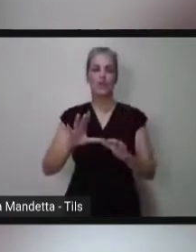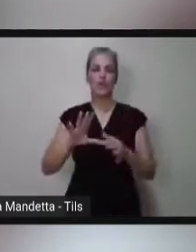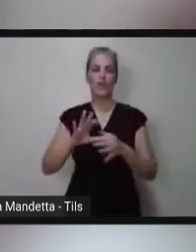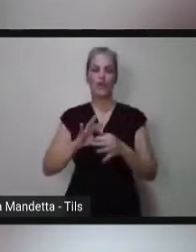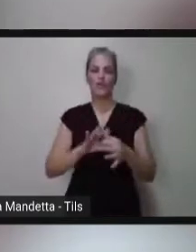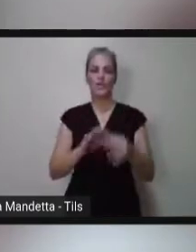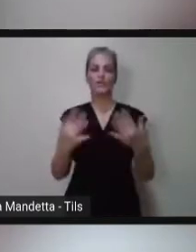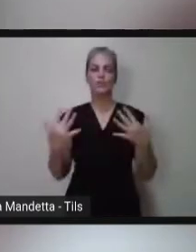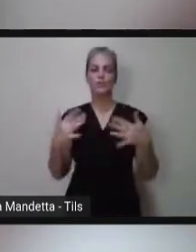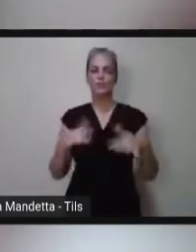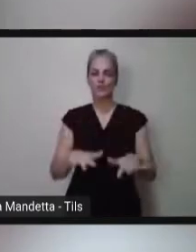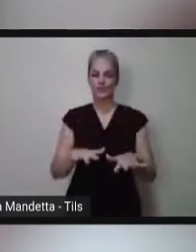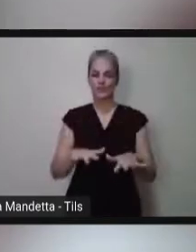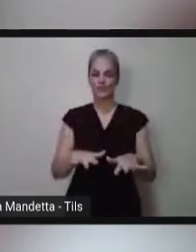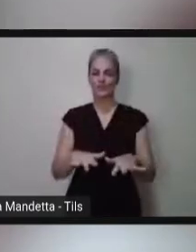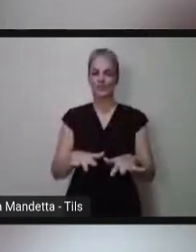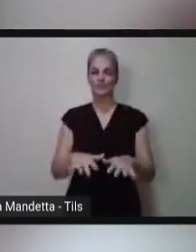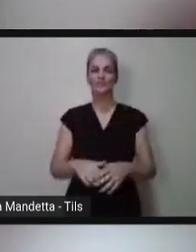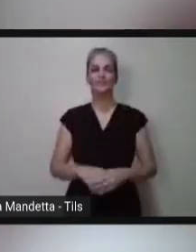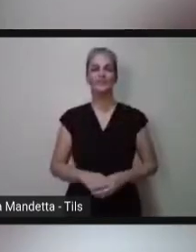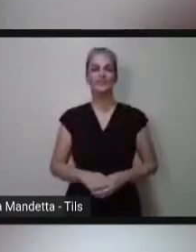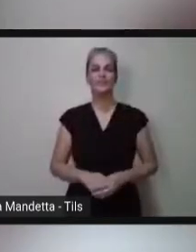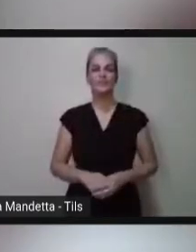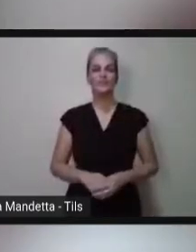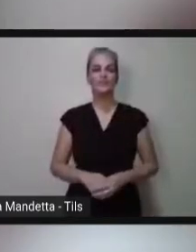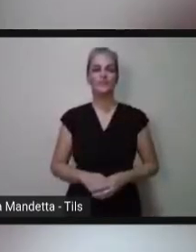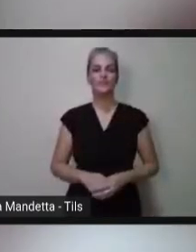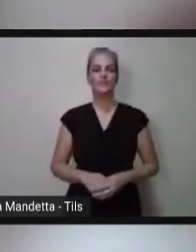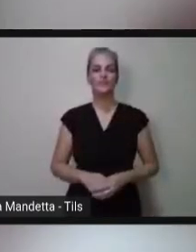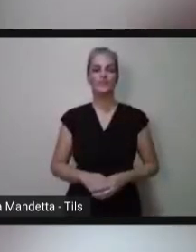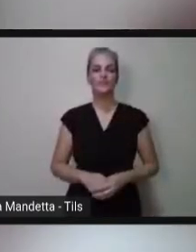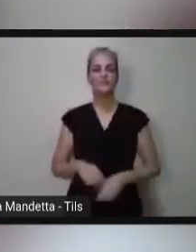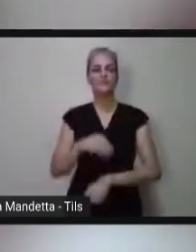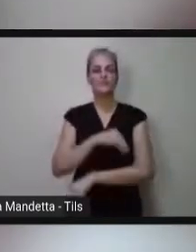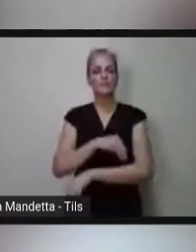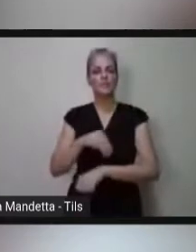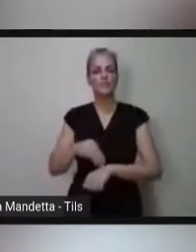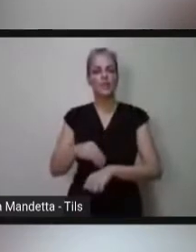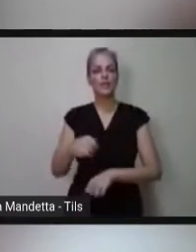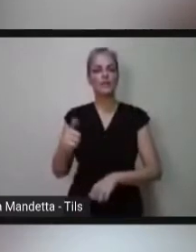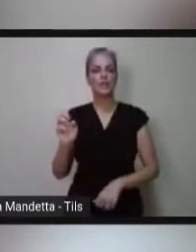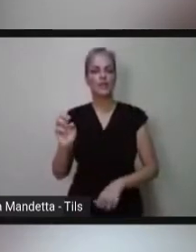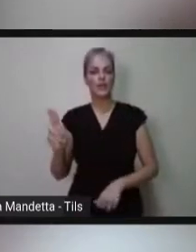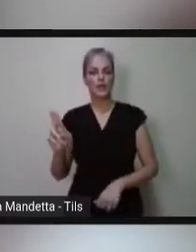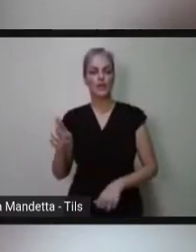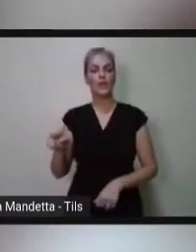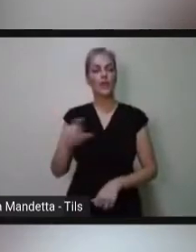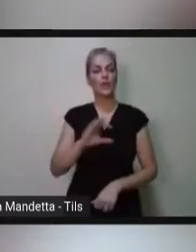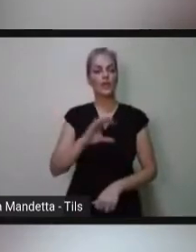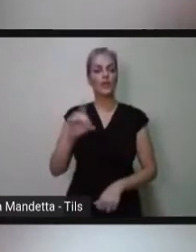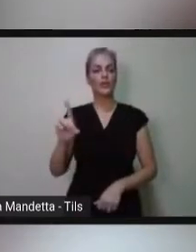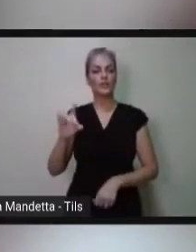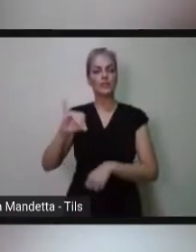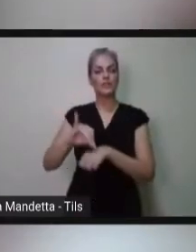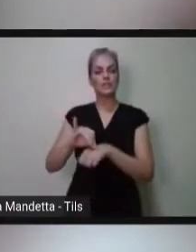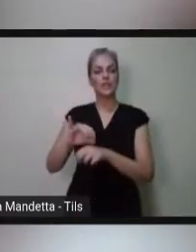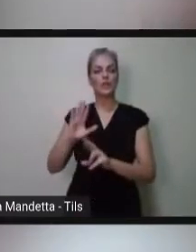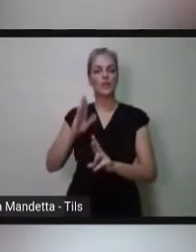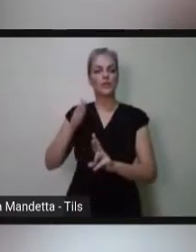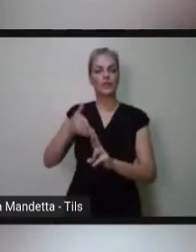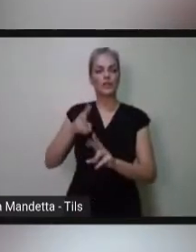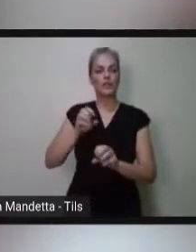inclusão e habilitada no exercício do magistério em primeiro grau. Coordenadora do Centro de Referência de